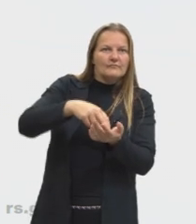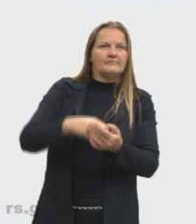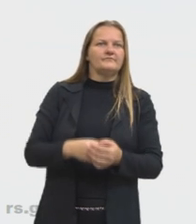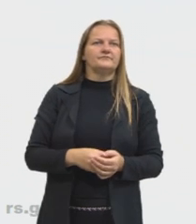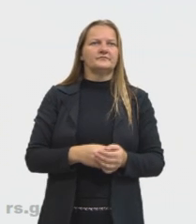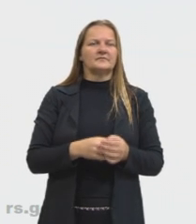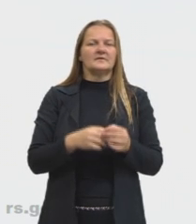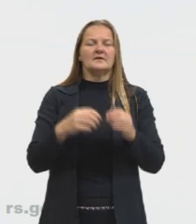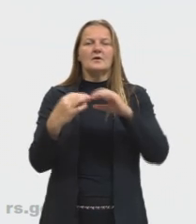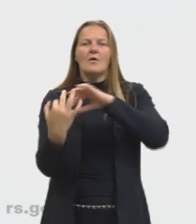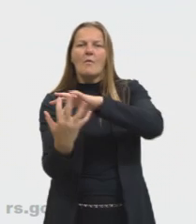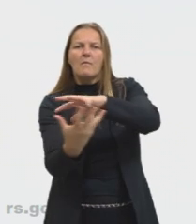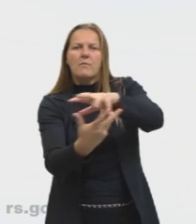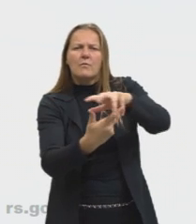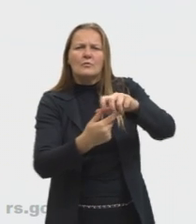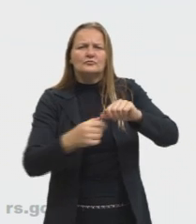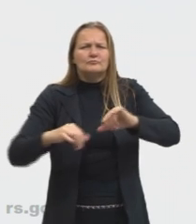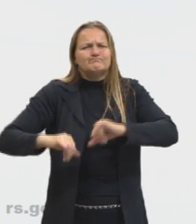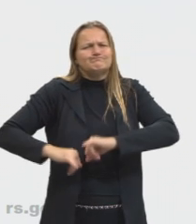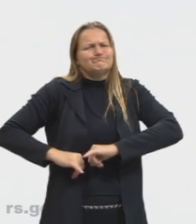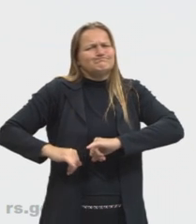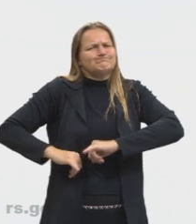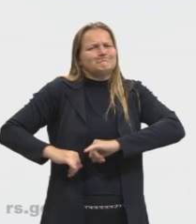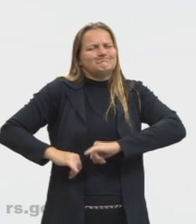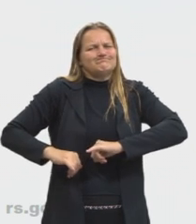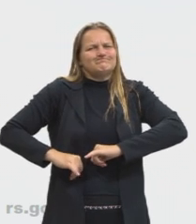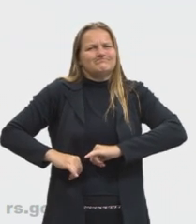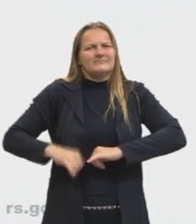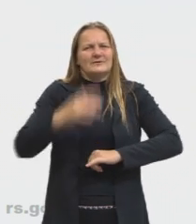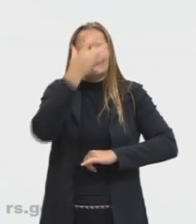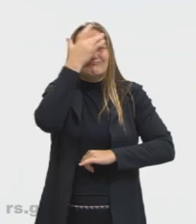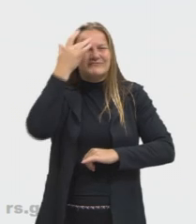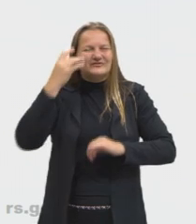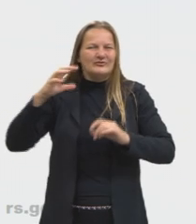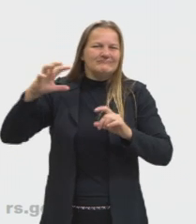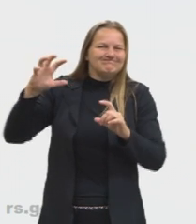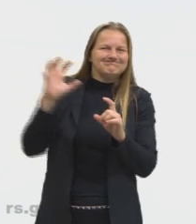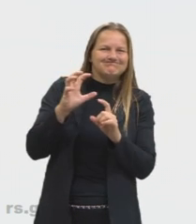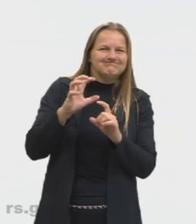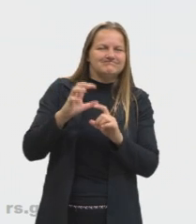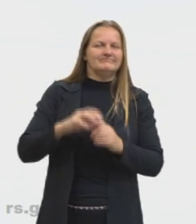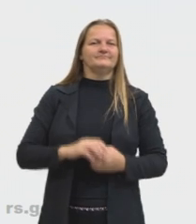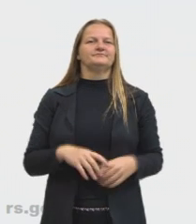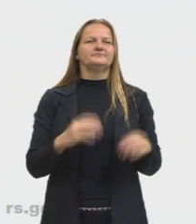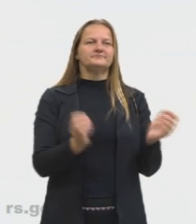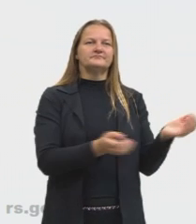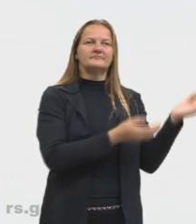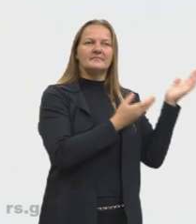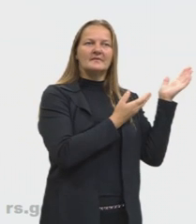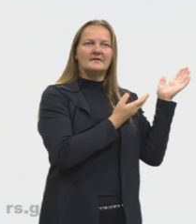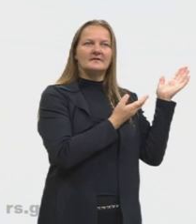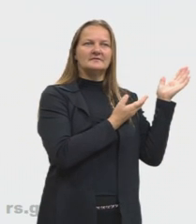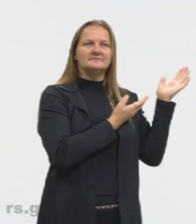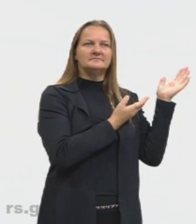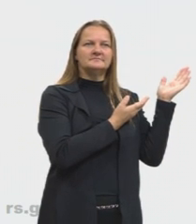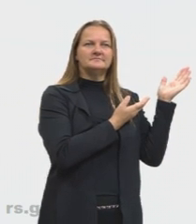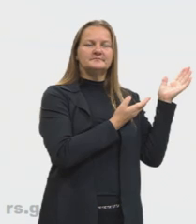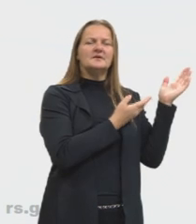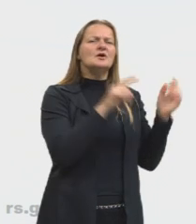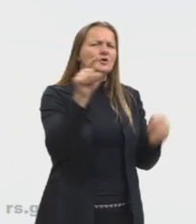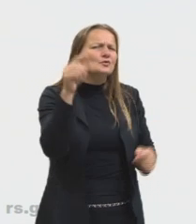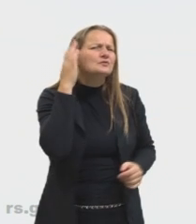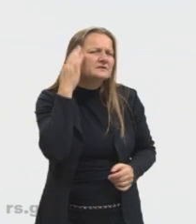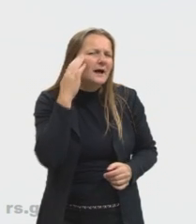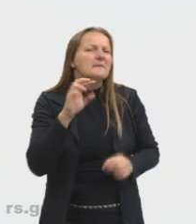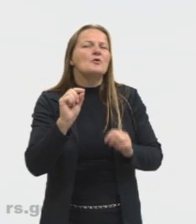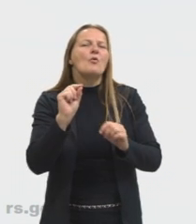sofrendo ação do homem tá a gurizada vamos dar aqui continuidade então não passar mais um o primeiro tu